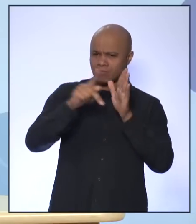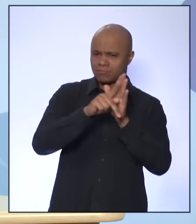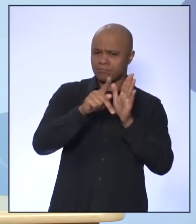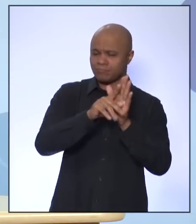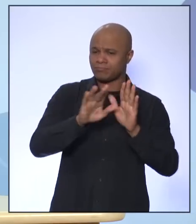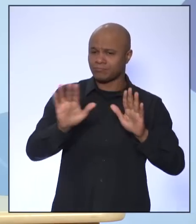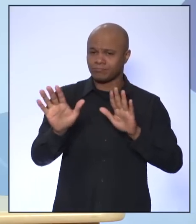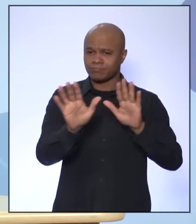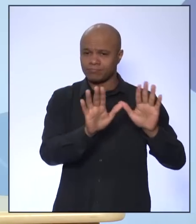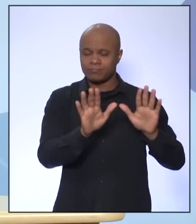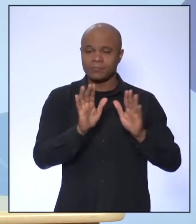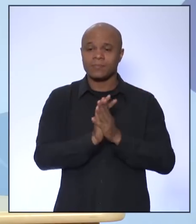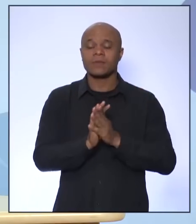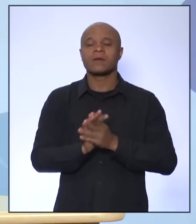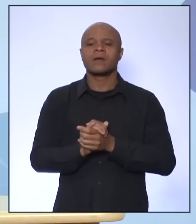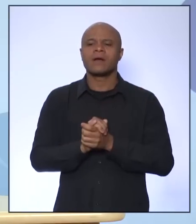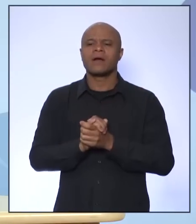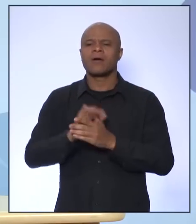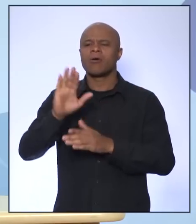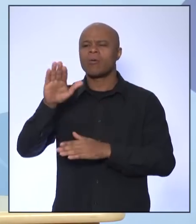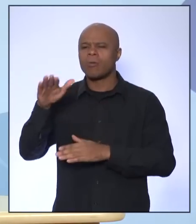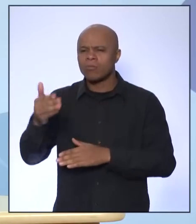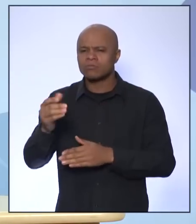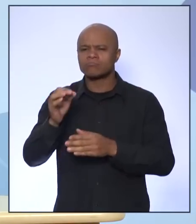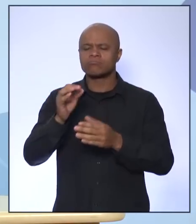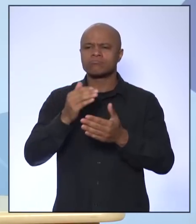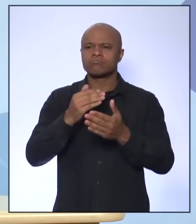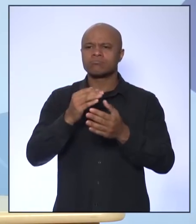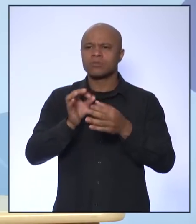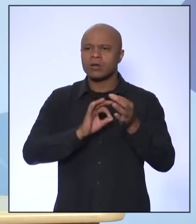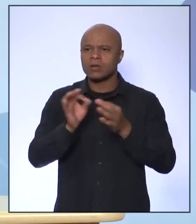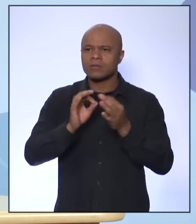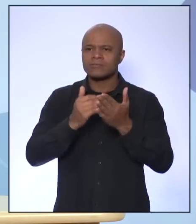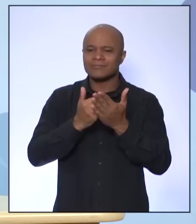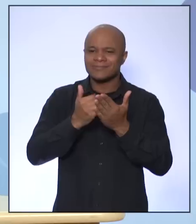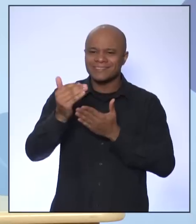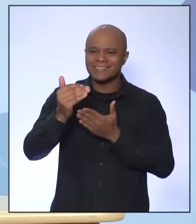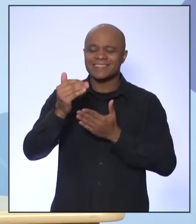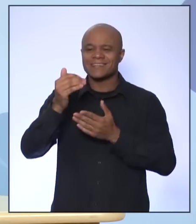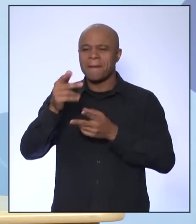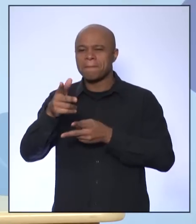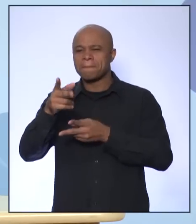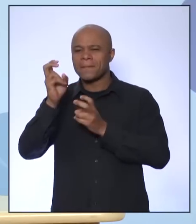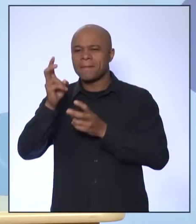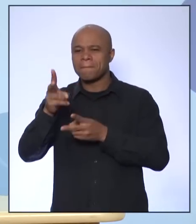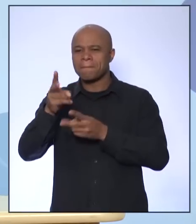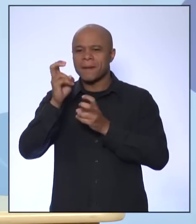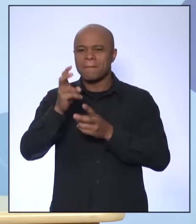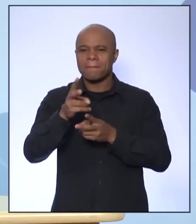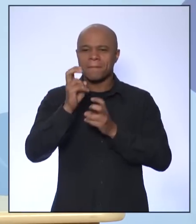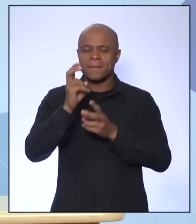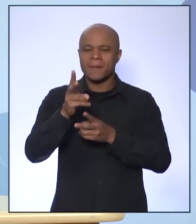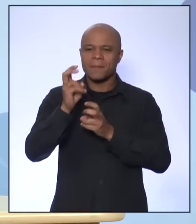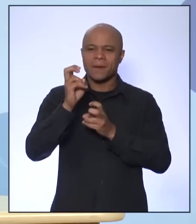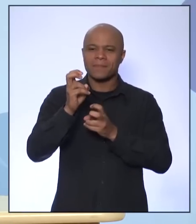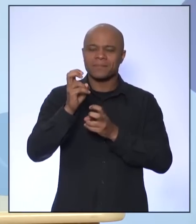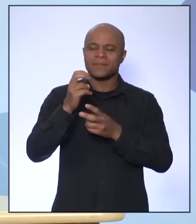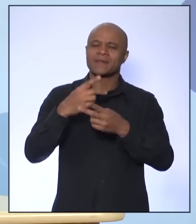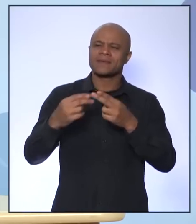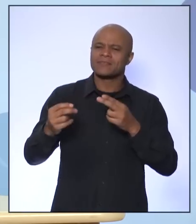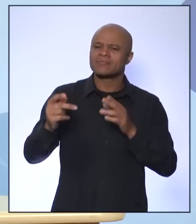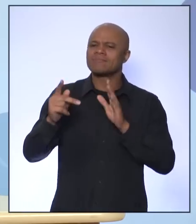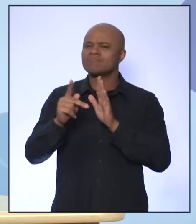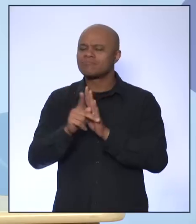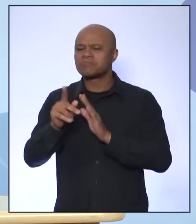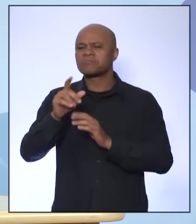os historiadores começam a analisar as obras de arte, eles começam a perceber alguns aspectos da sociedade